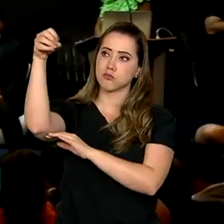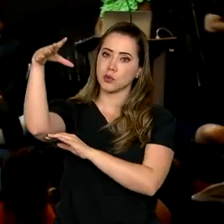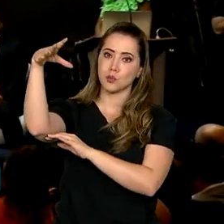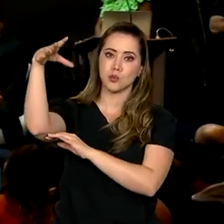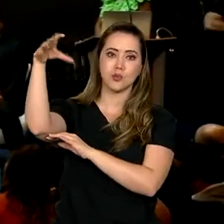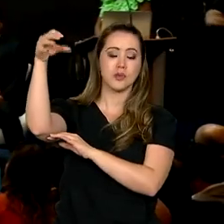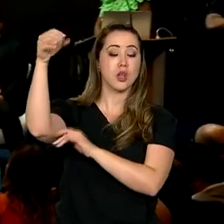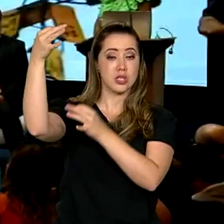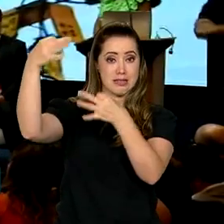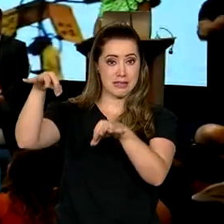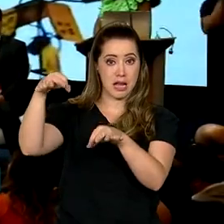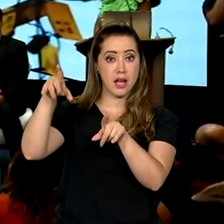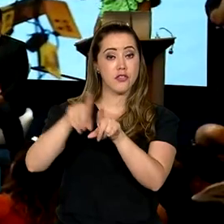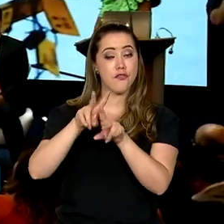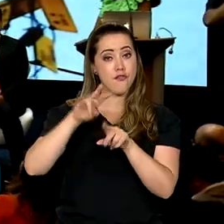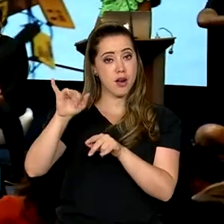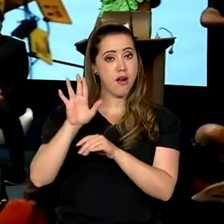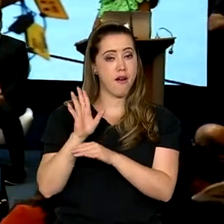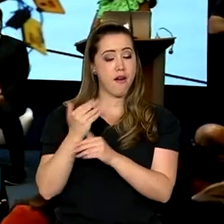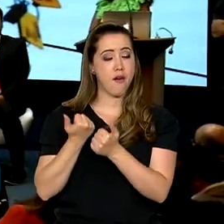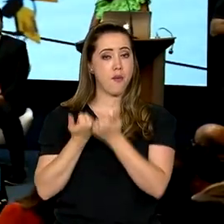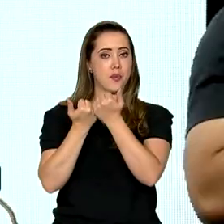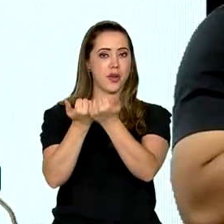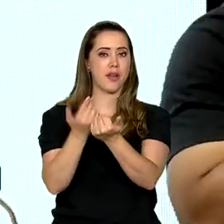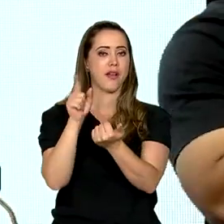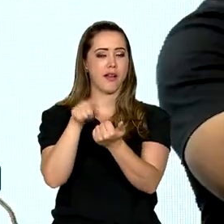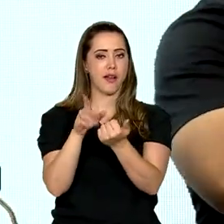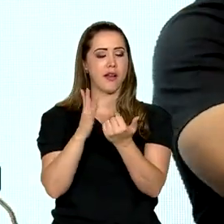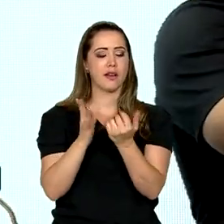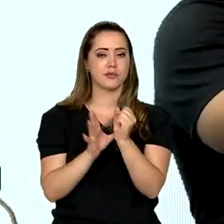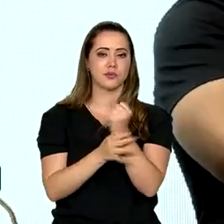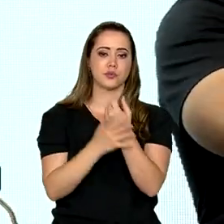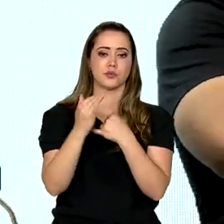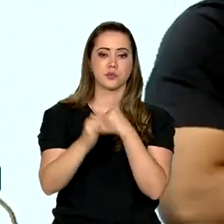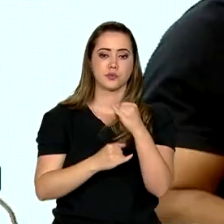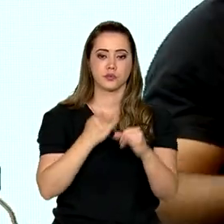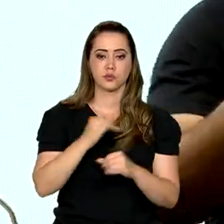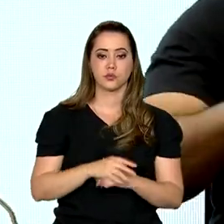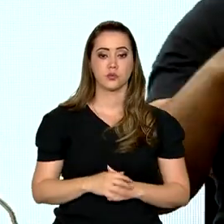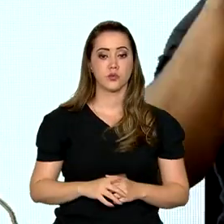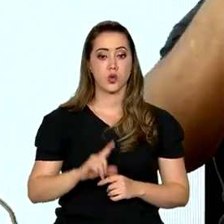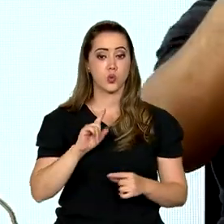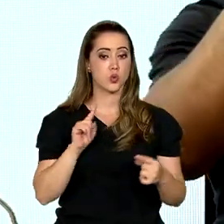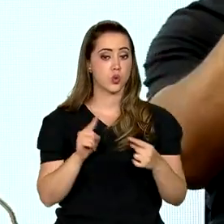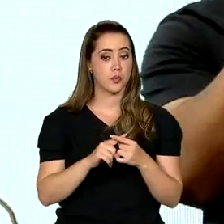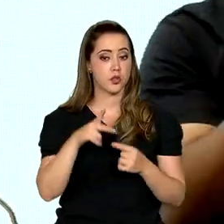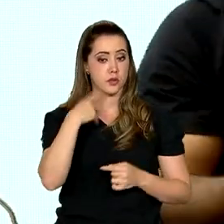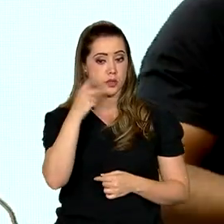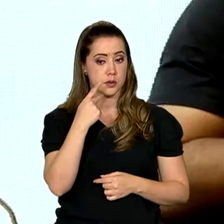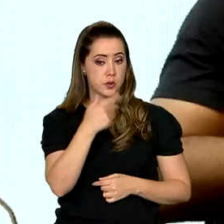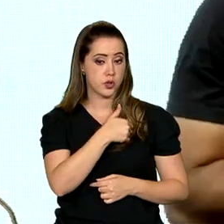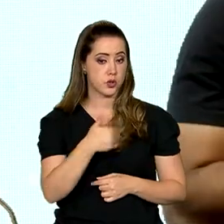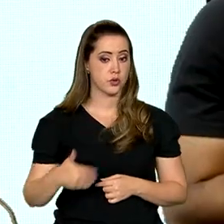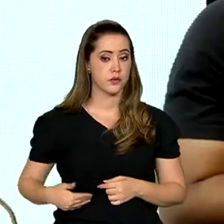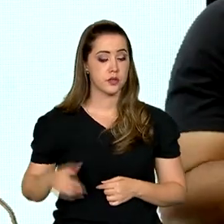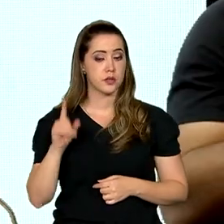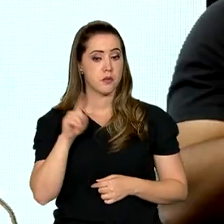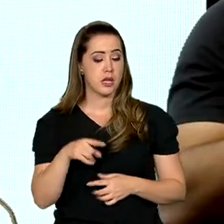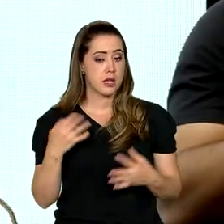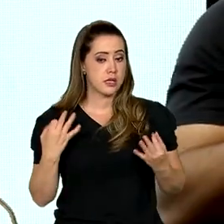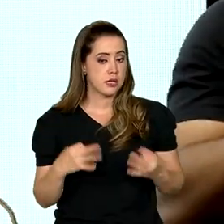das prioridades do governo federal. Um dos principais objetivos dessa política pública